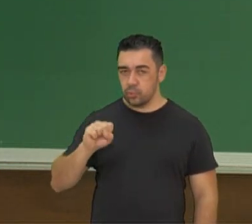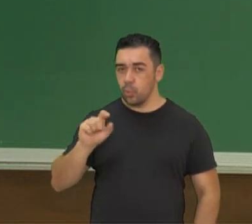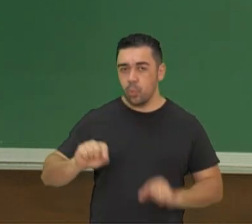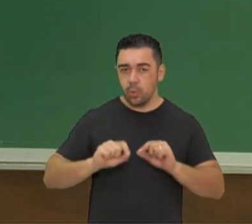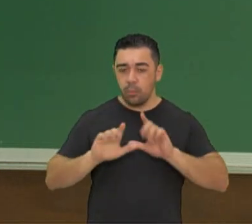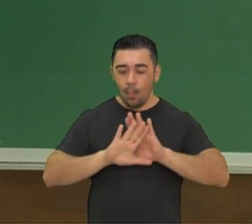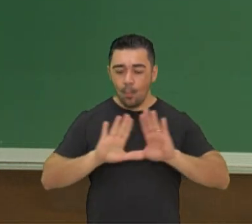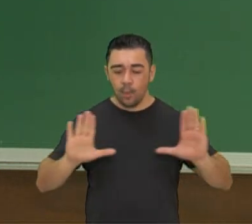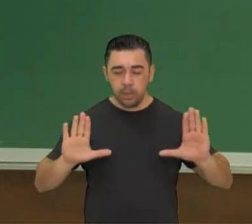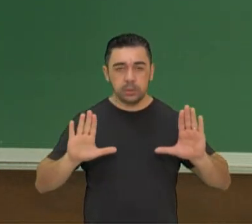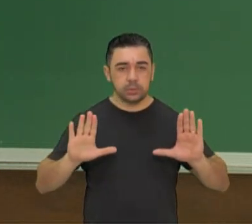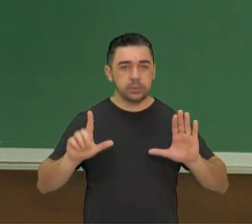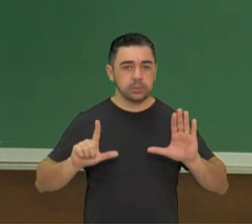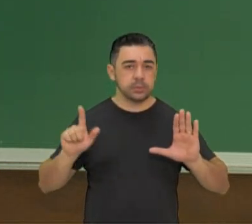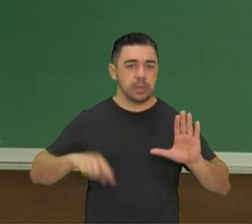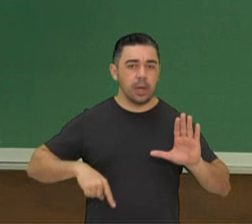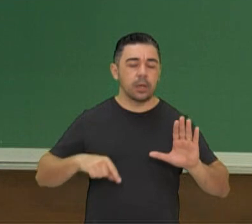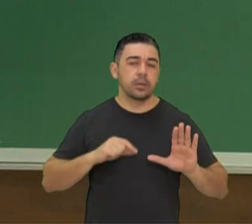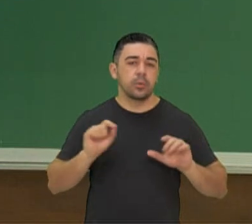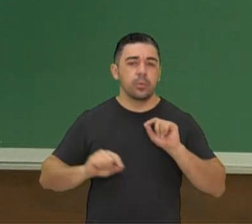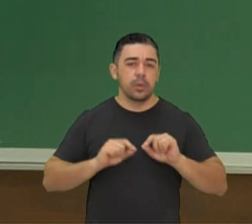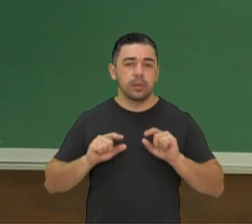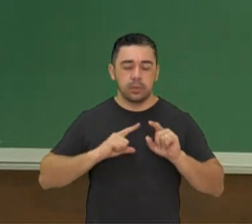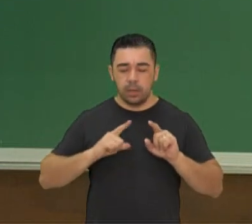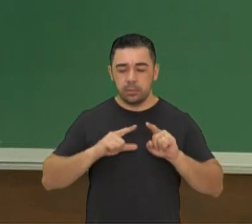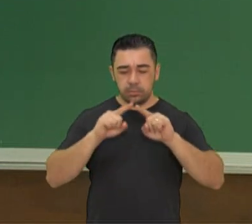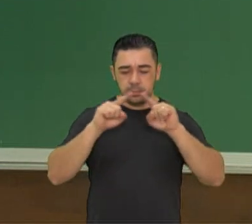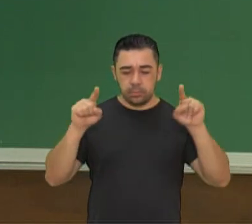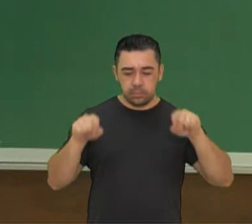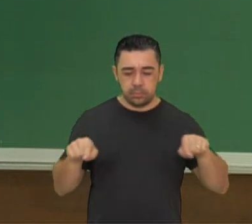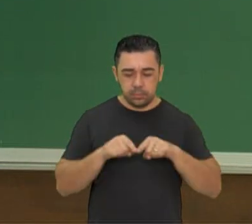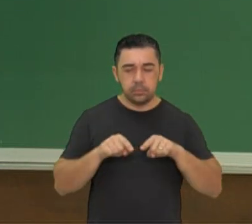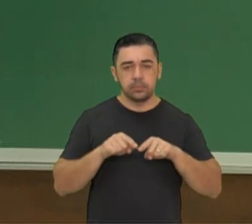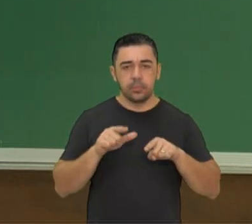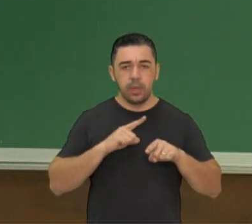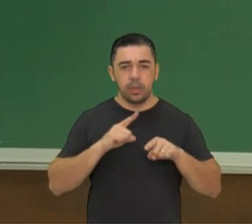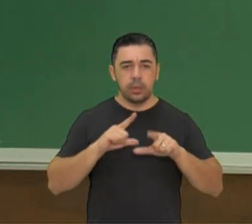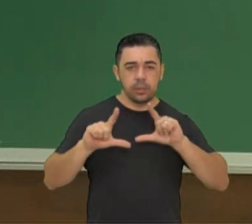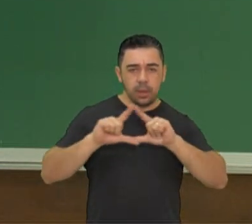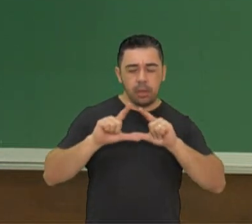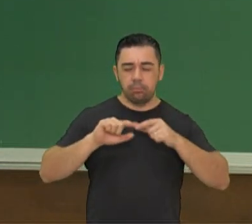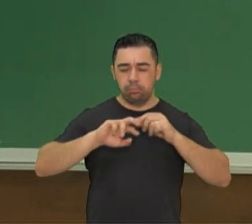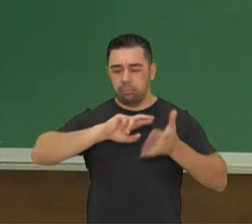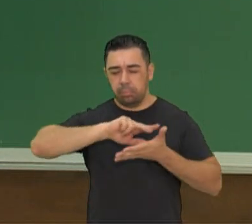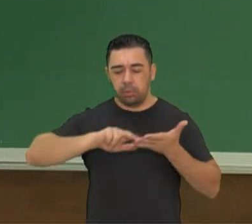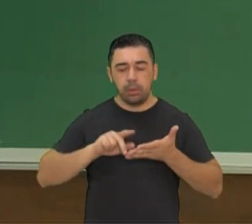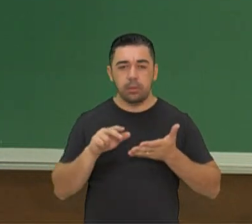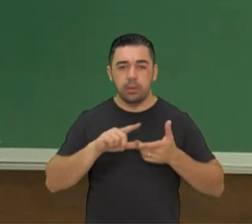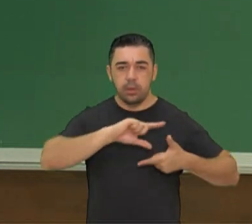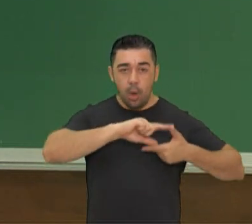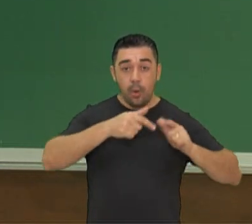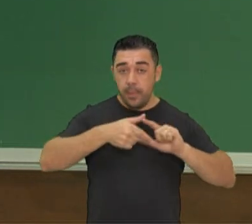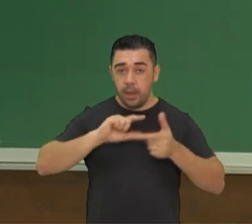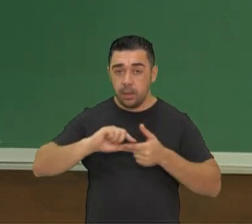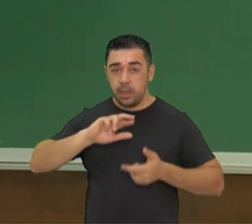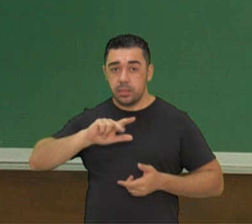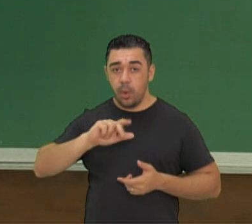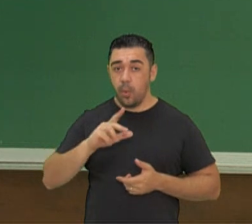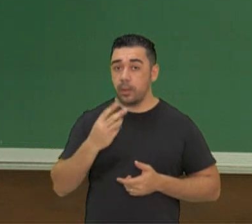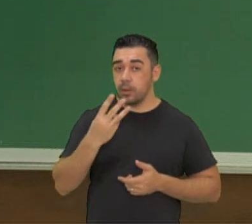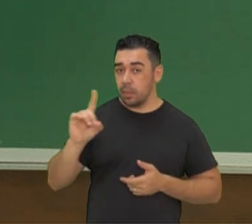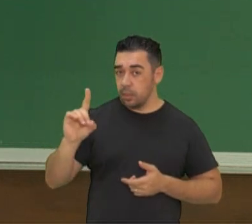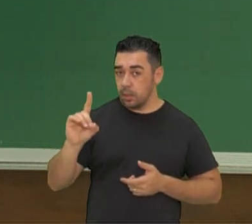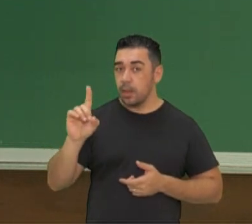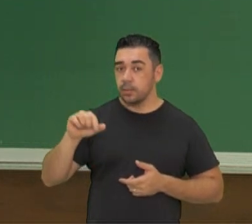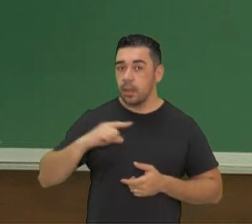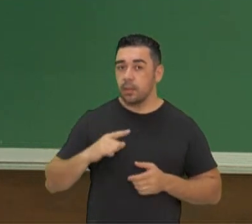planas, ou seja, eu represento o polígono inteiro dentro de um plano, não escapa nenhuma parte para fora do plano, ele não é tridimensional, ele